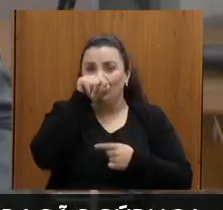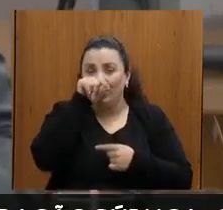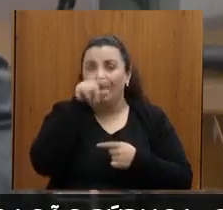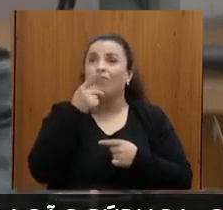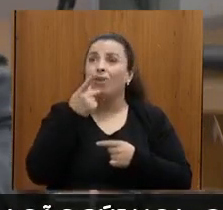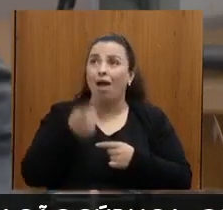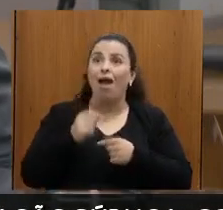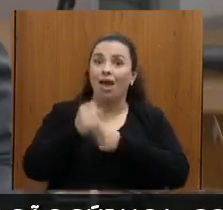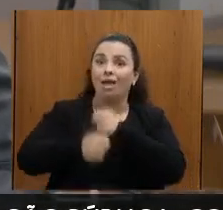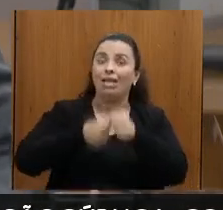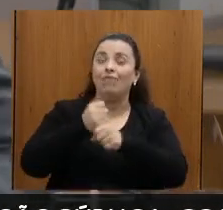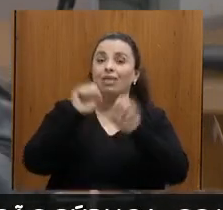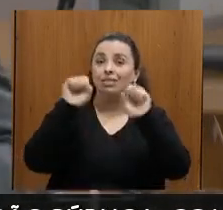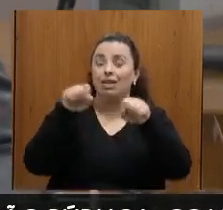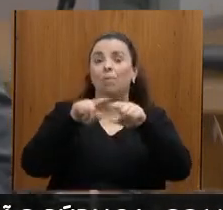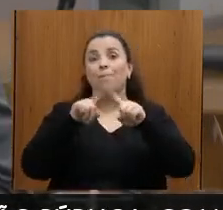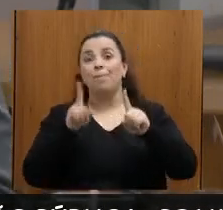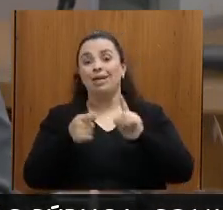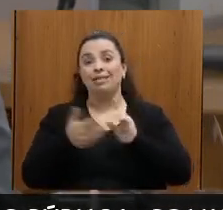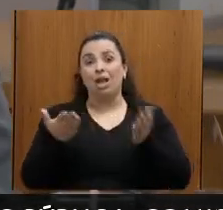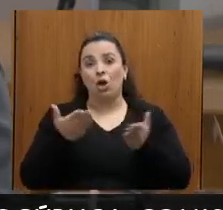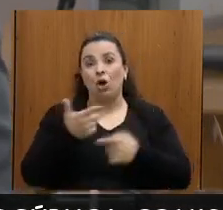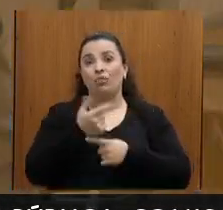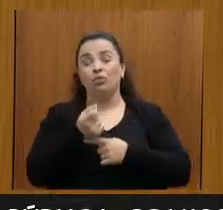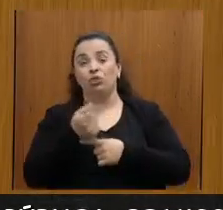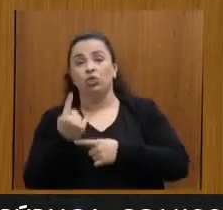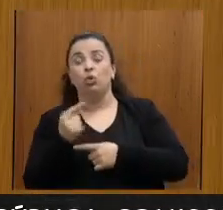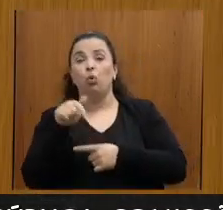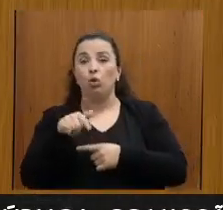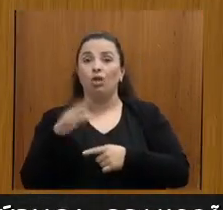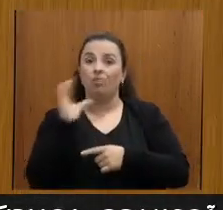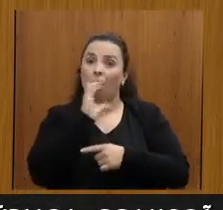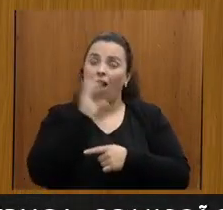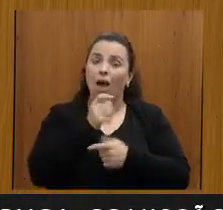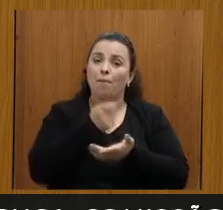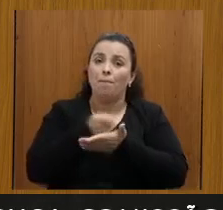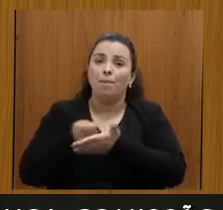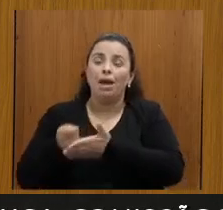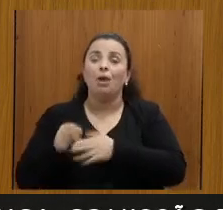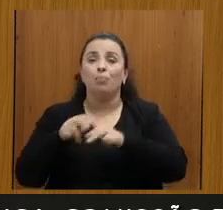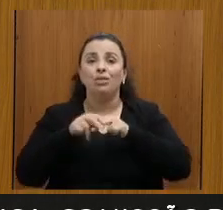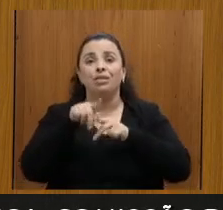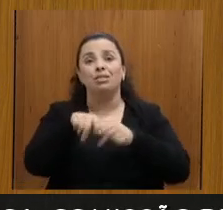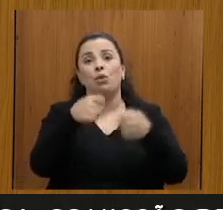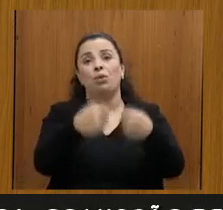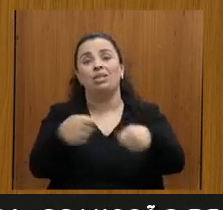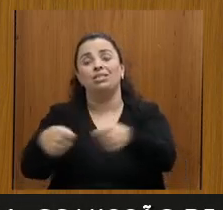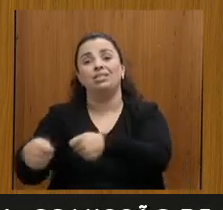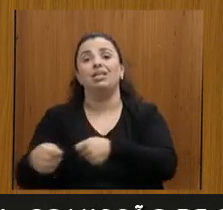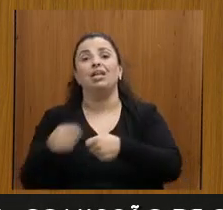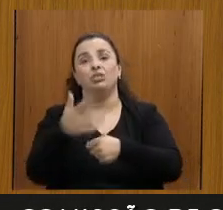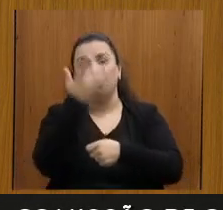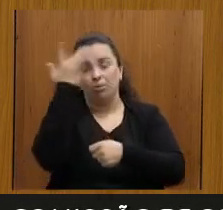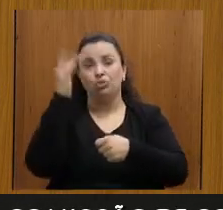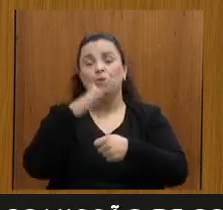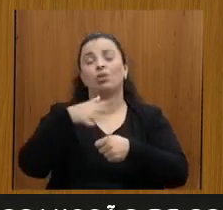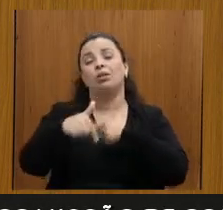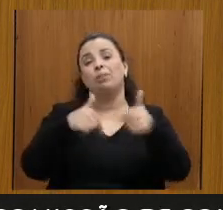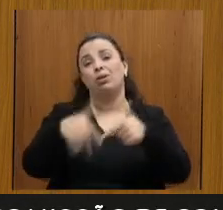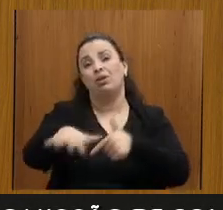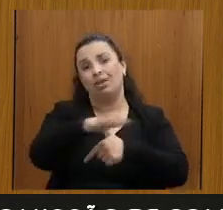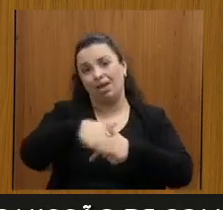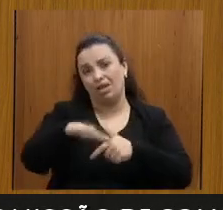esse ano também nós vamos aqui agilizar, já que é uma contingência dos trabalhadores. Então, esse é um ponto. Outra questão, secretária